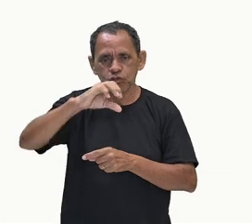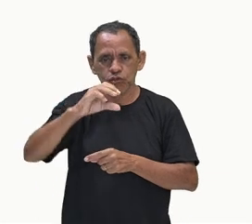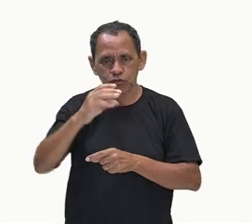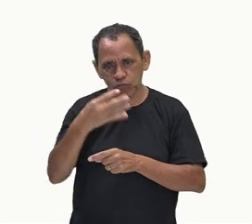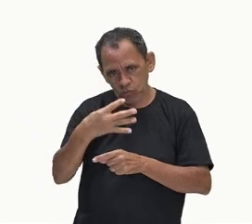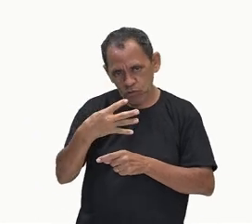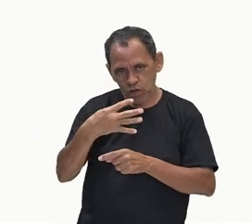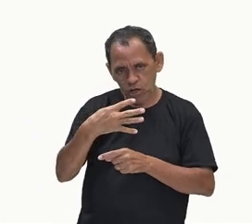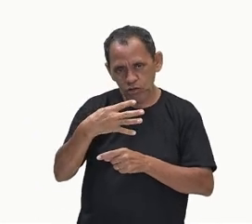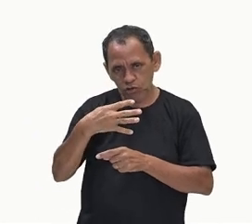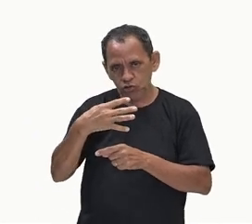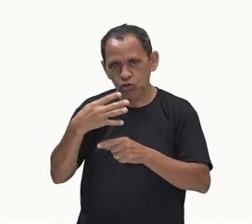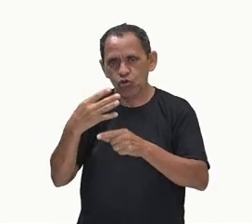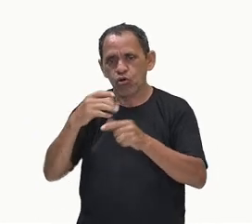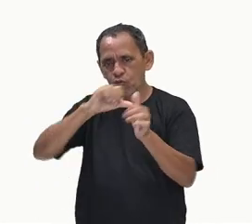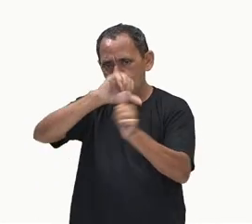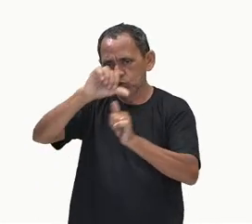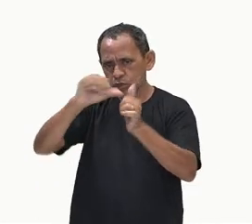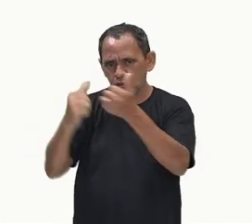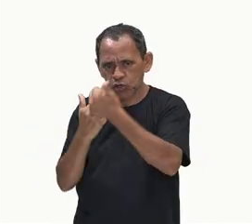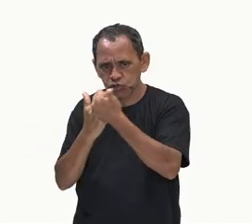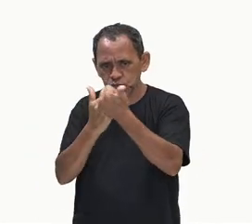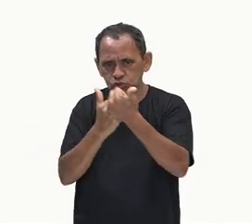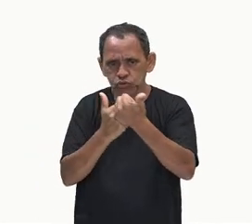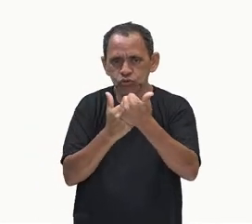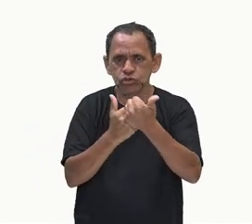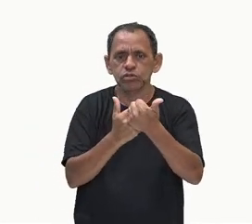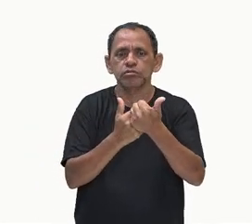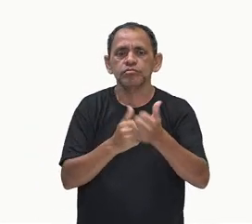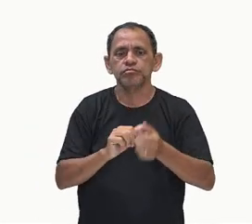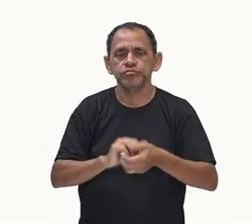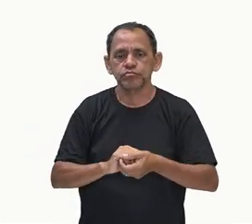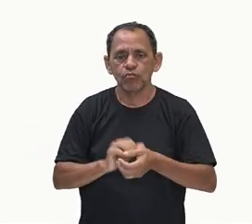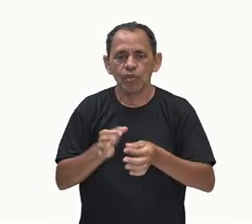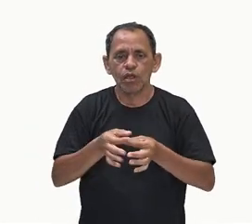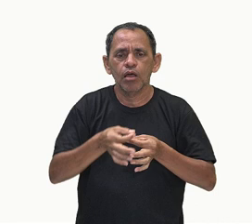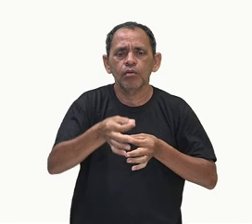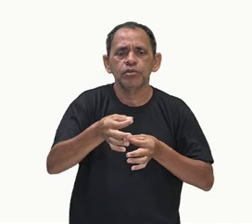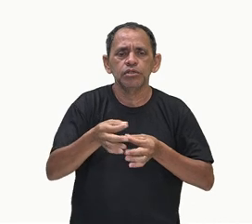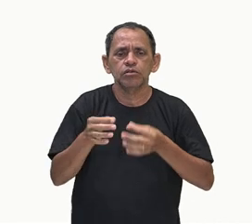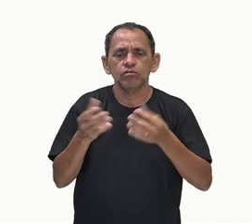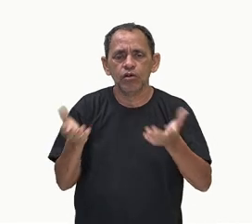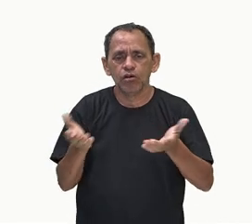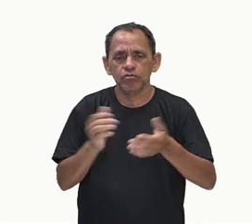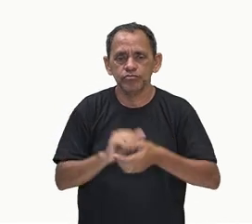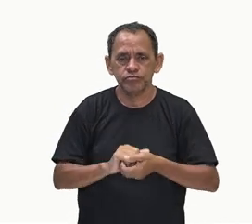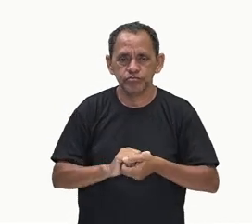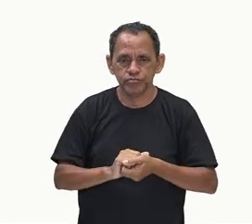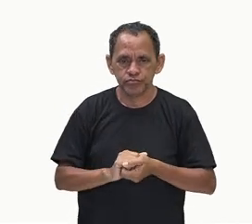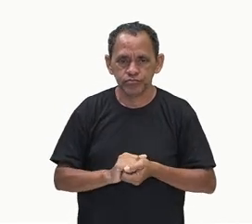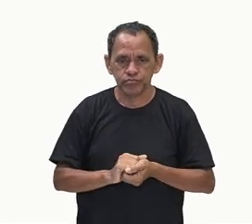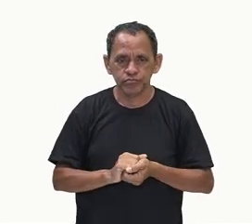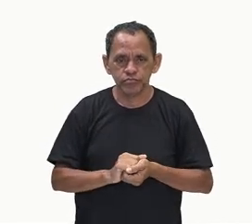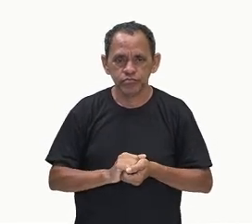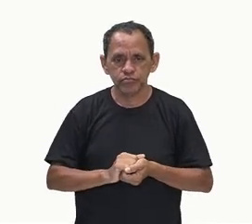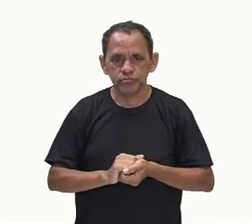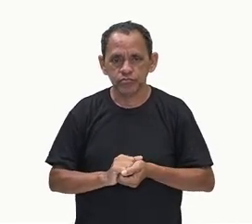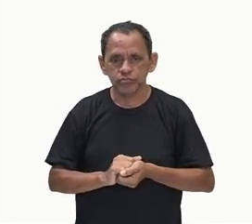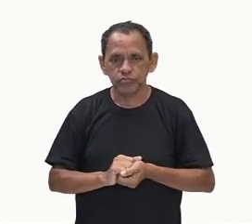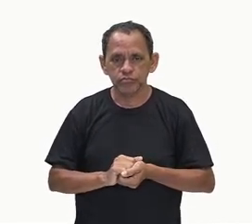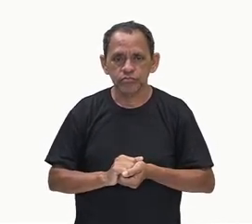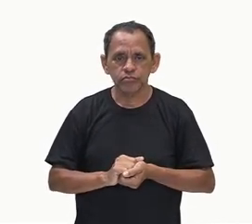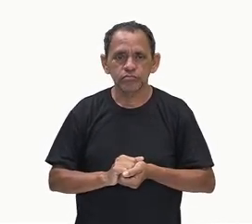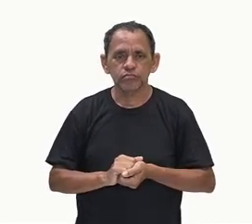substituir esses valores a medida aqui a gente tem medida de AB